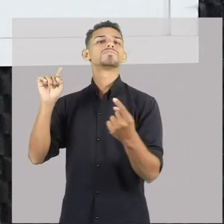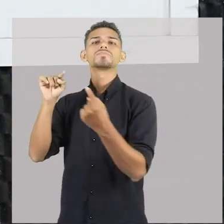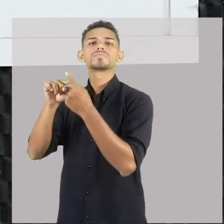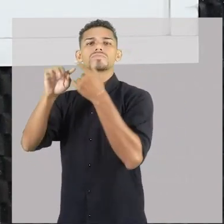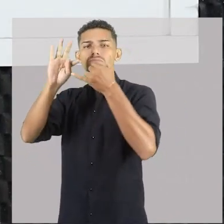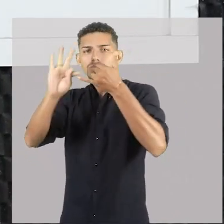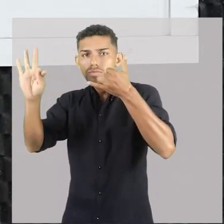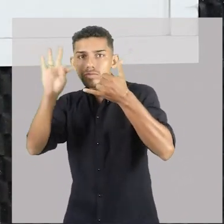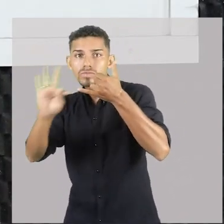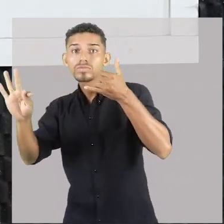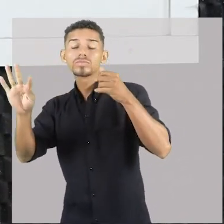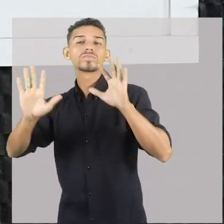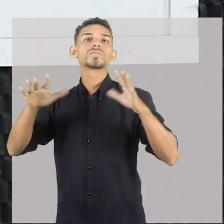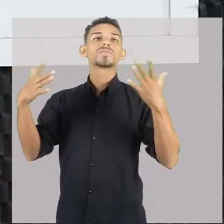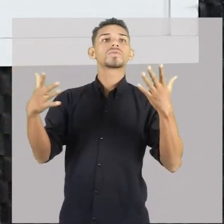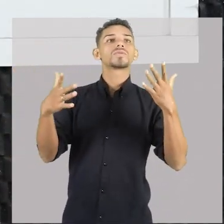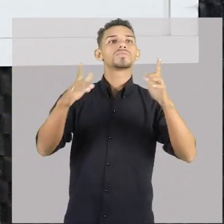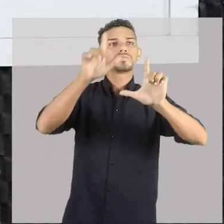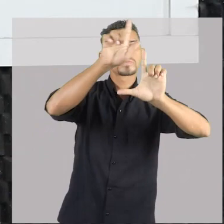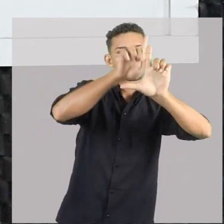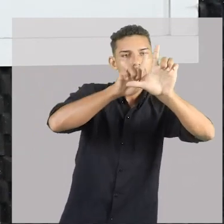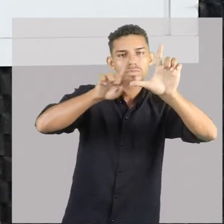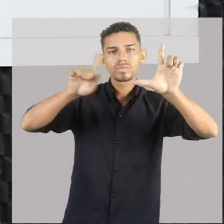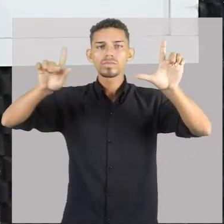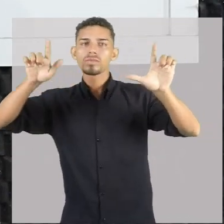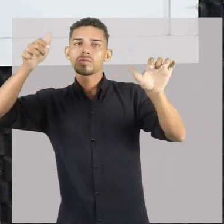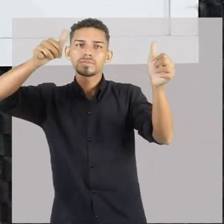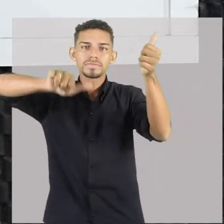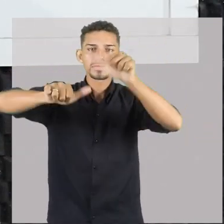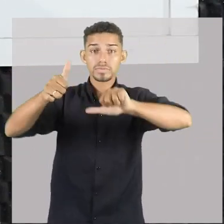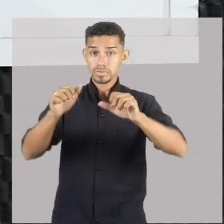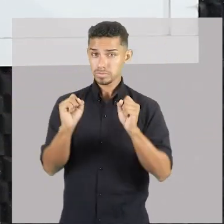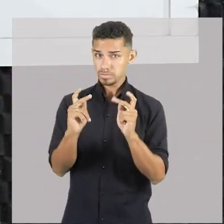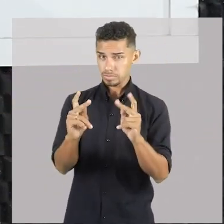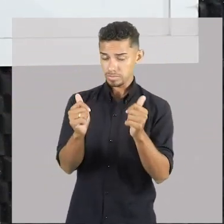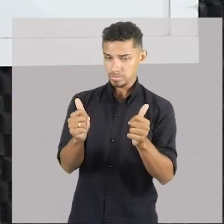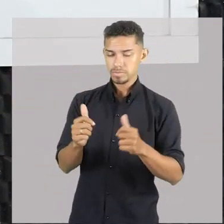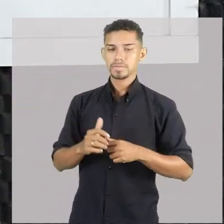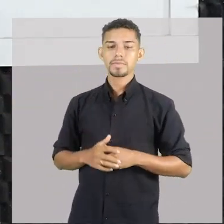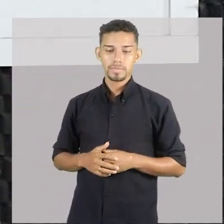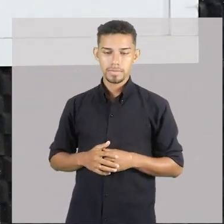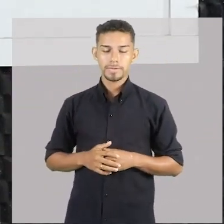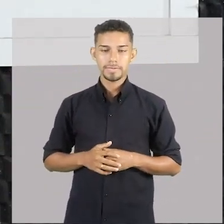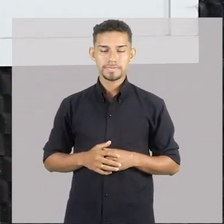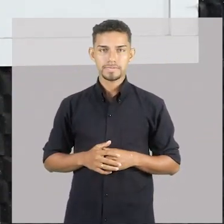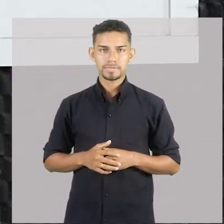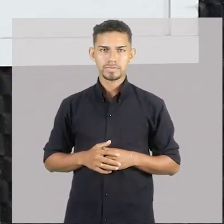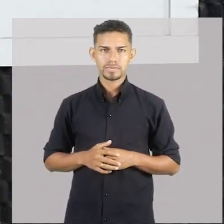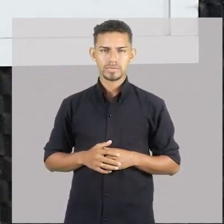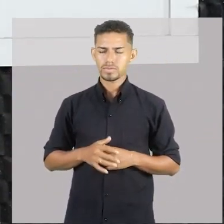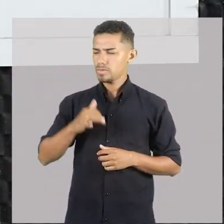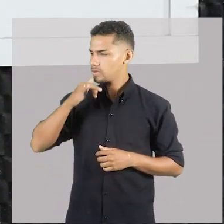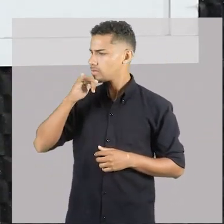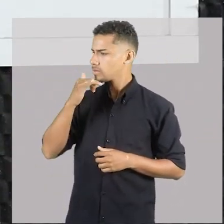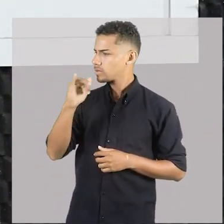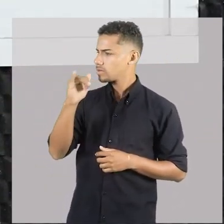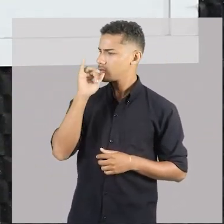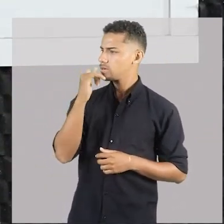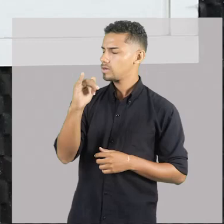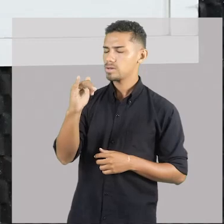método gráfico para se analisar a situação. Legal? Então vamos aqui, ó. Corrente elétrica é